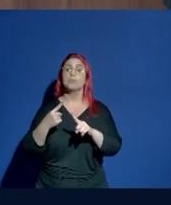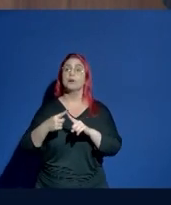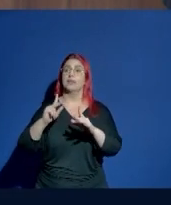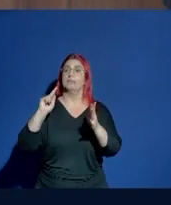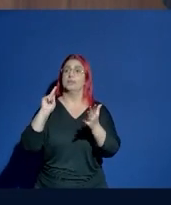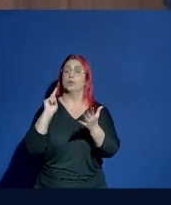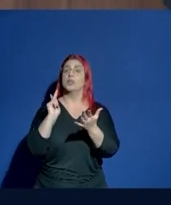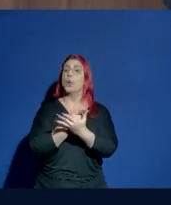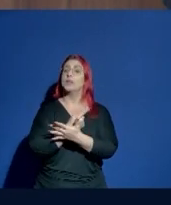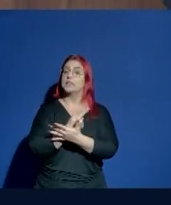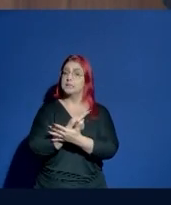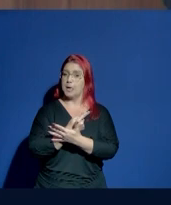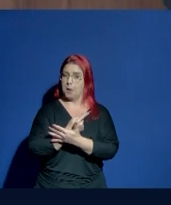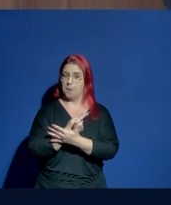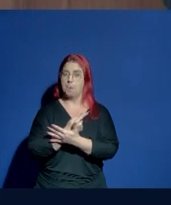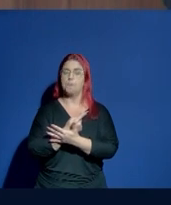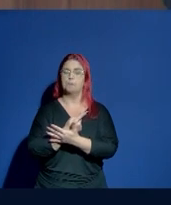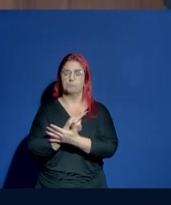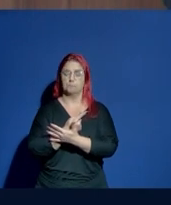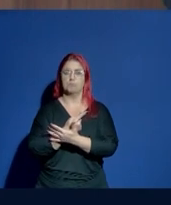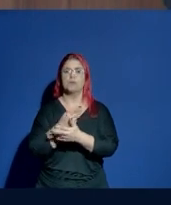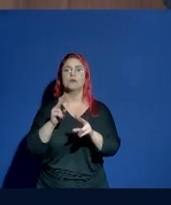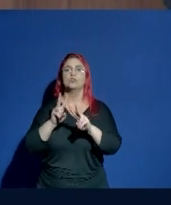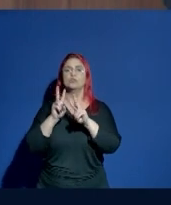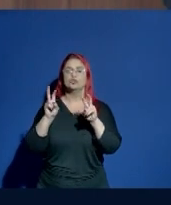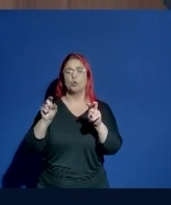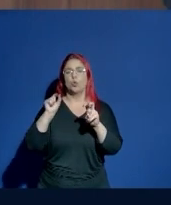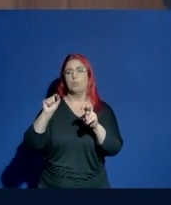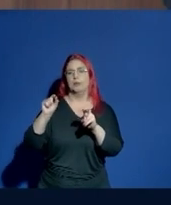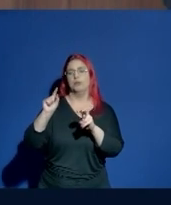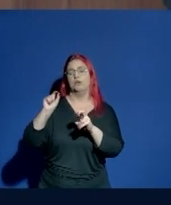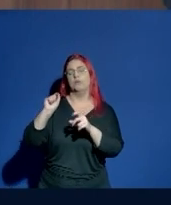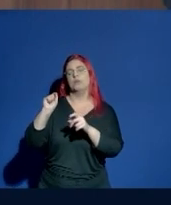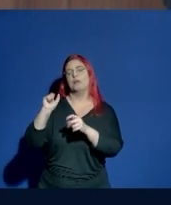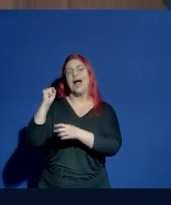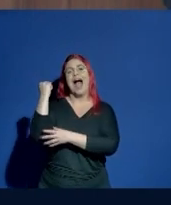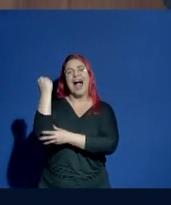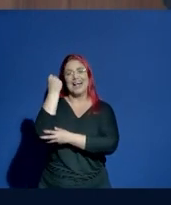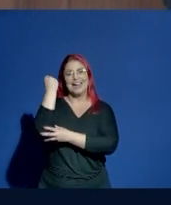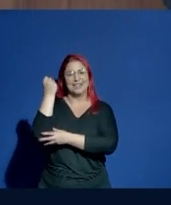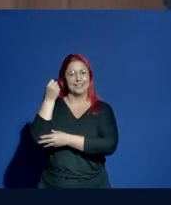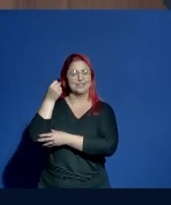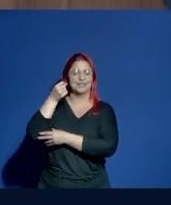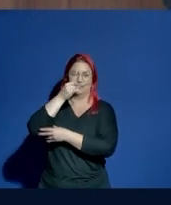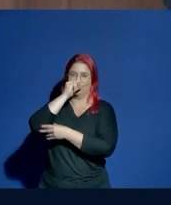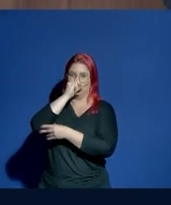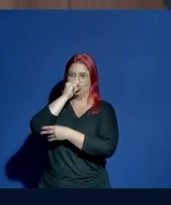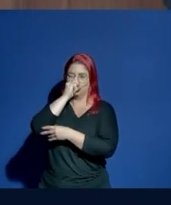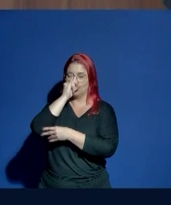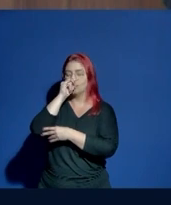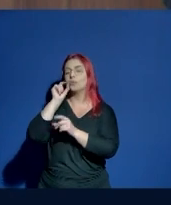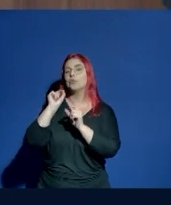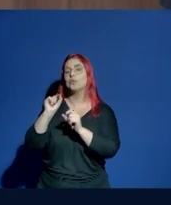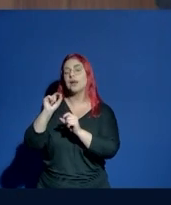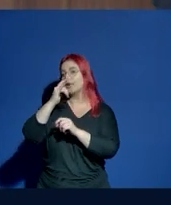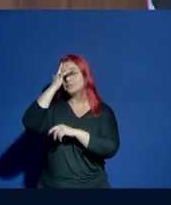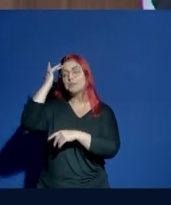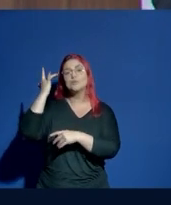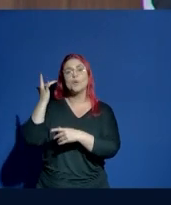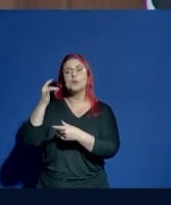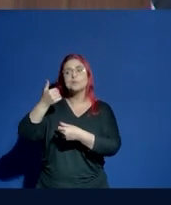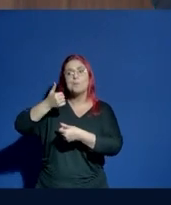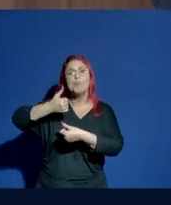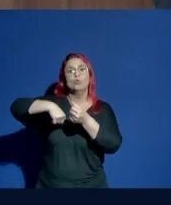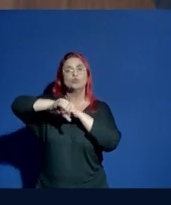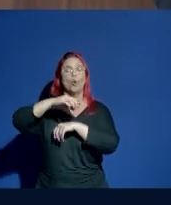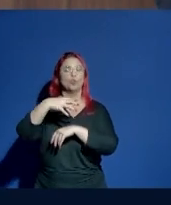evento da crise do suíno, houve uma mudança de hábito importante, e a grande preocupação era se, a partir